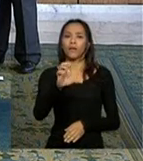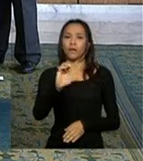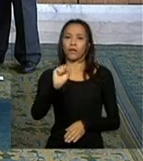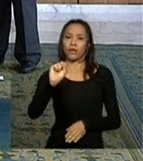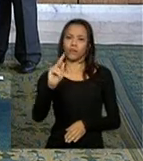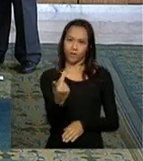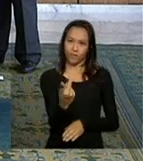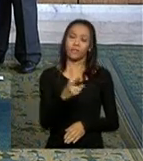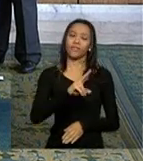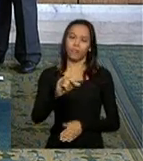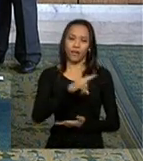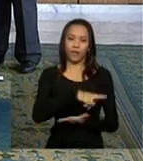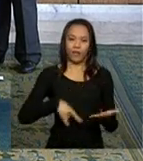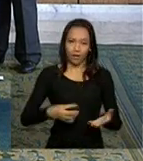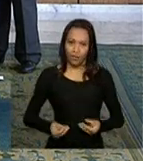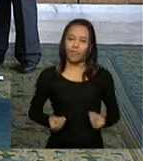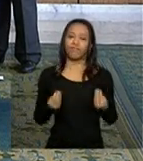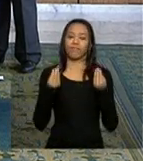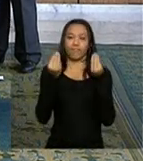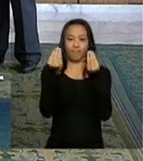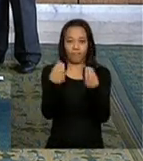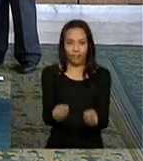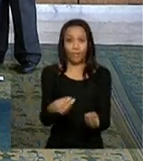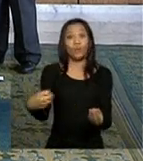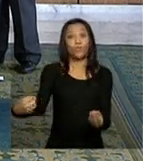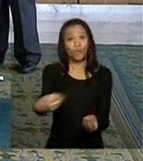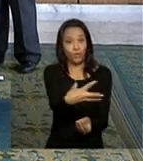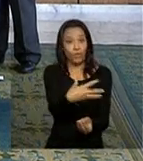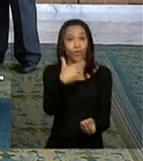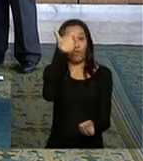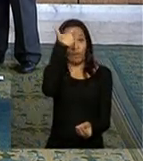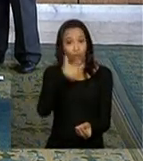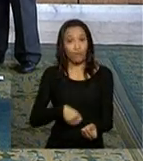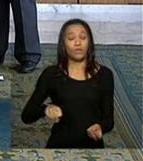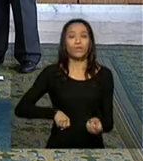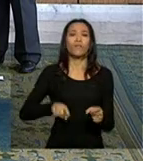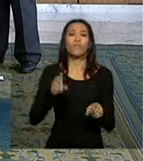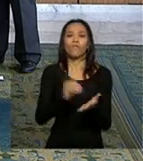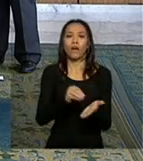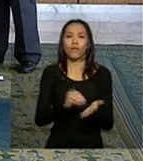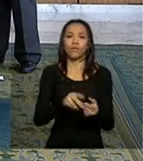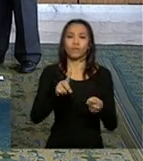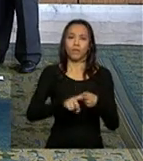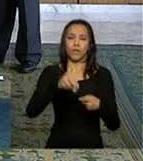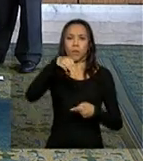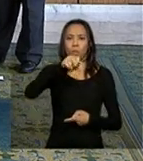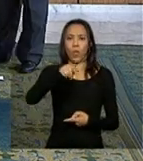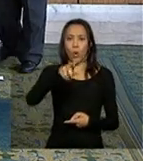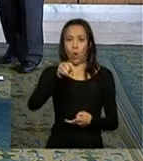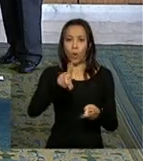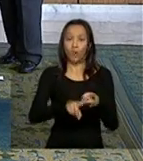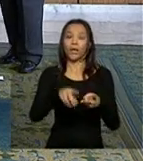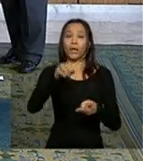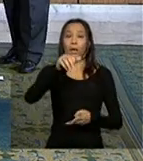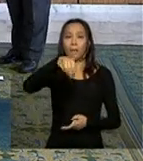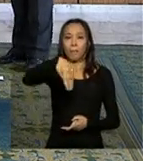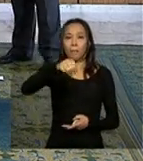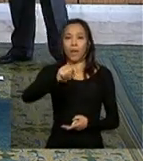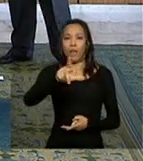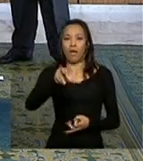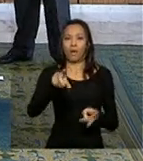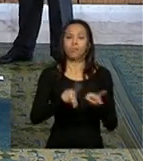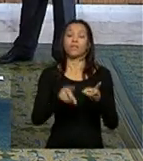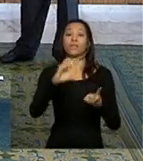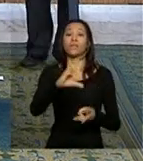entregar suas credenciais nessa cerimônia os novos embaixadores da Mongólia, Malásia, Hungria e Índia.